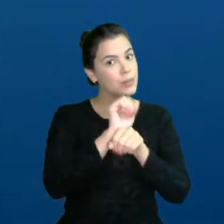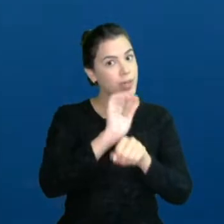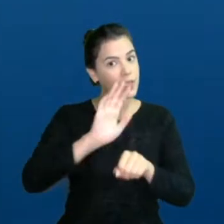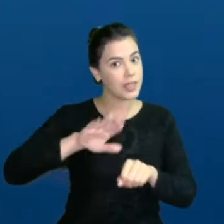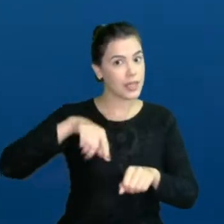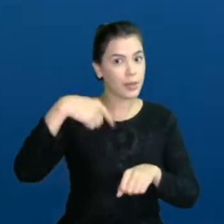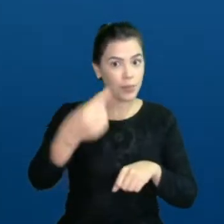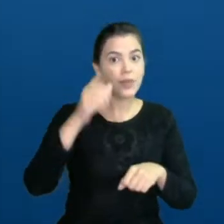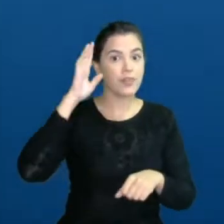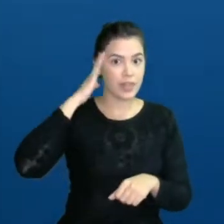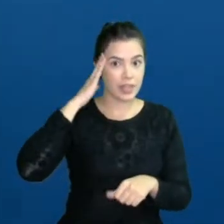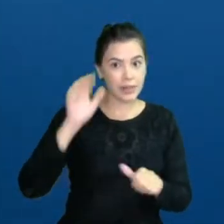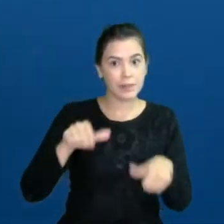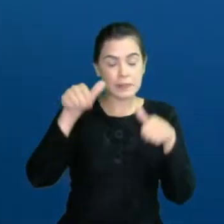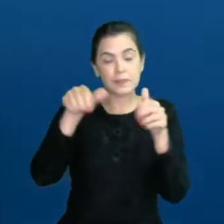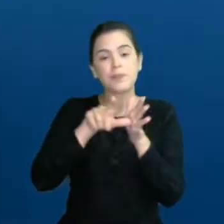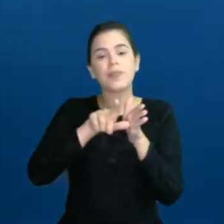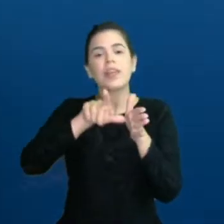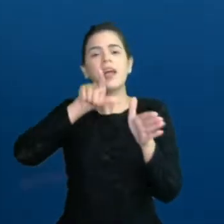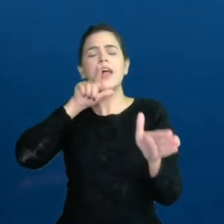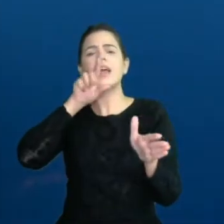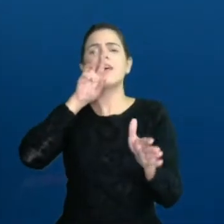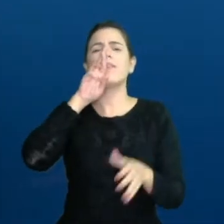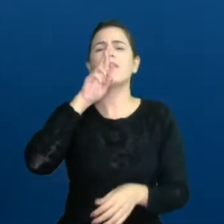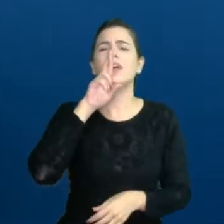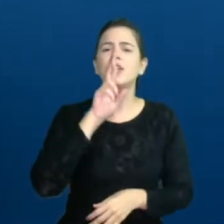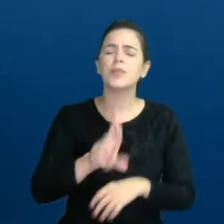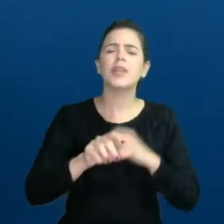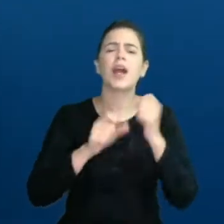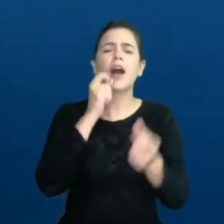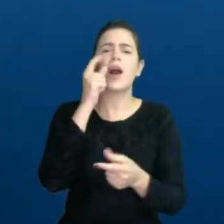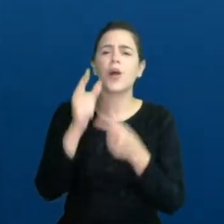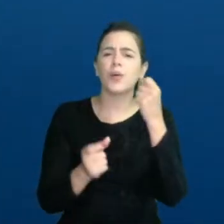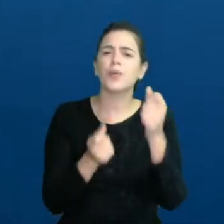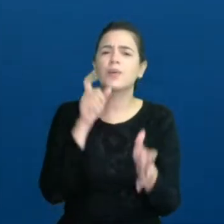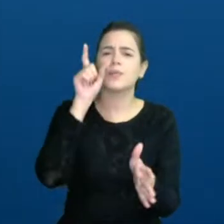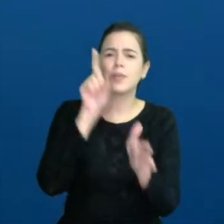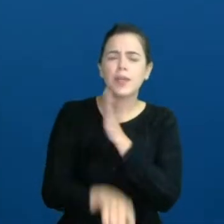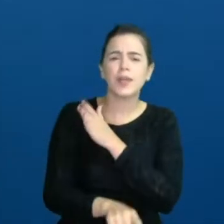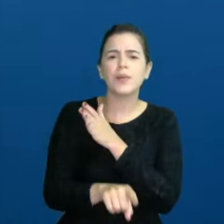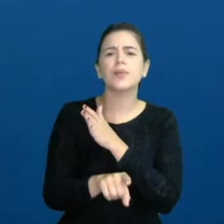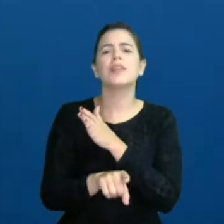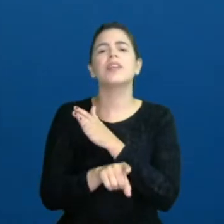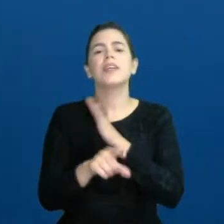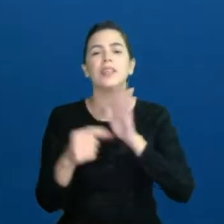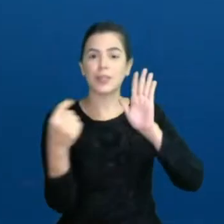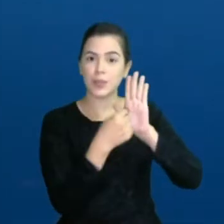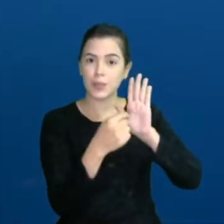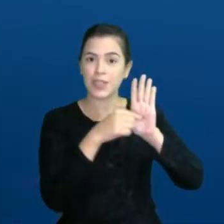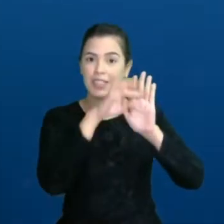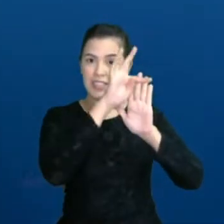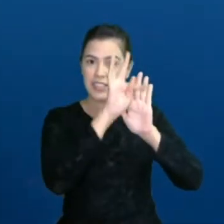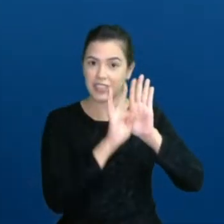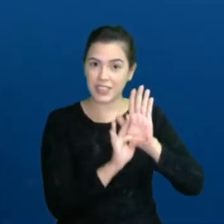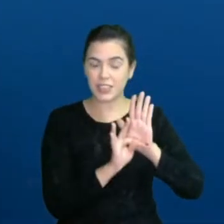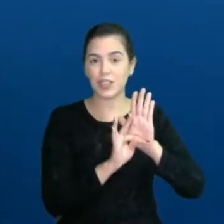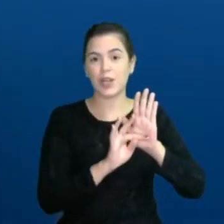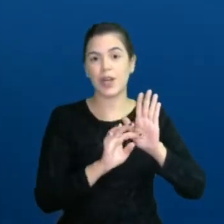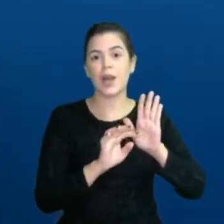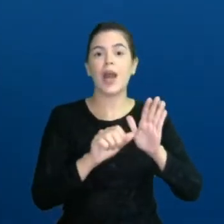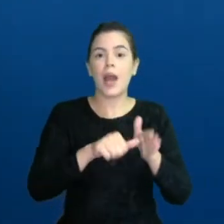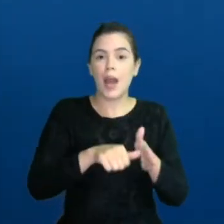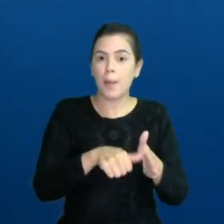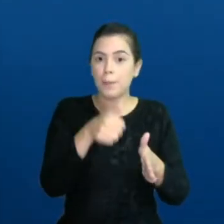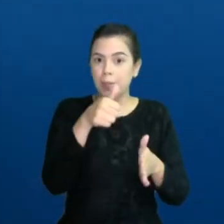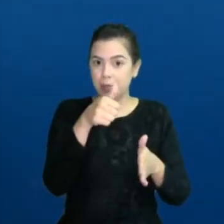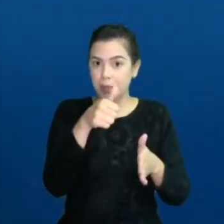direitinho, tá? Mas antes, a gente vai responder algumas perguntinhas sobre este textinho. A